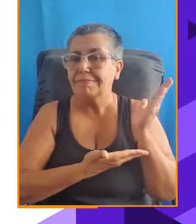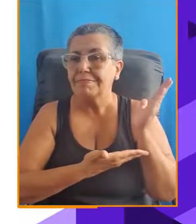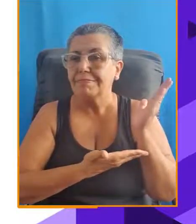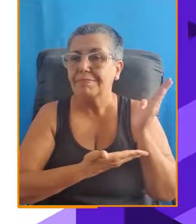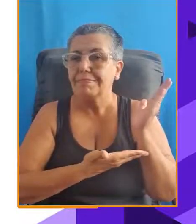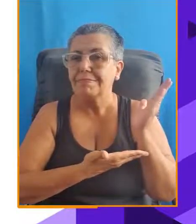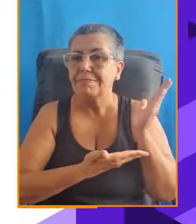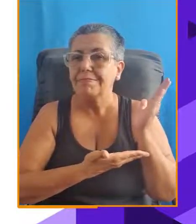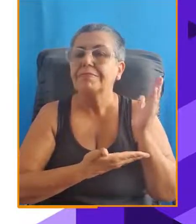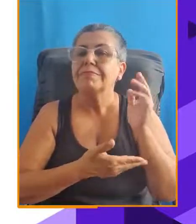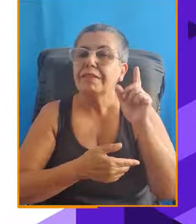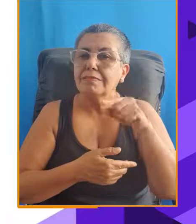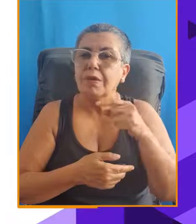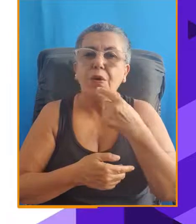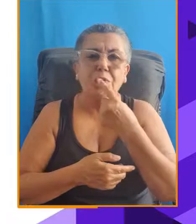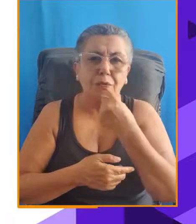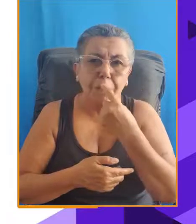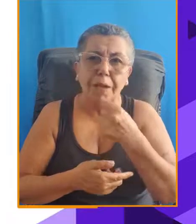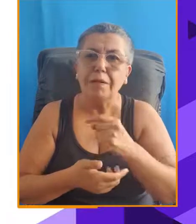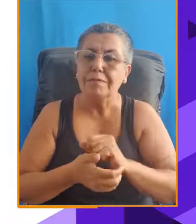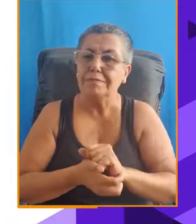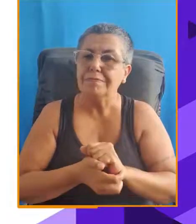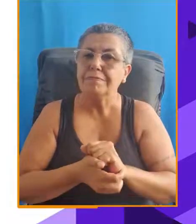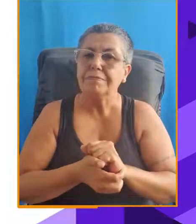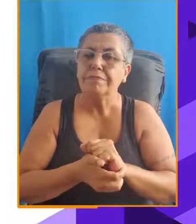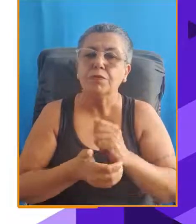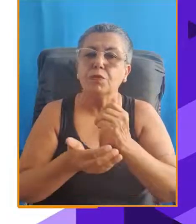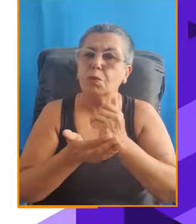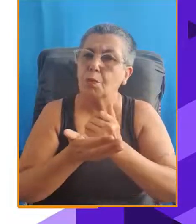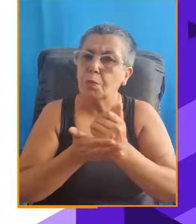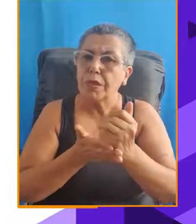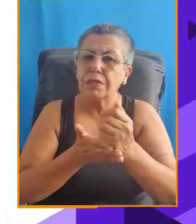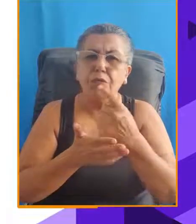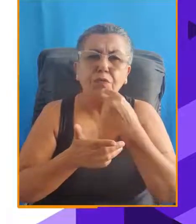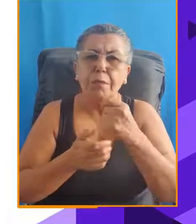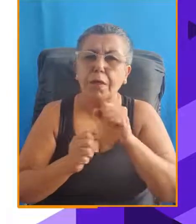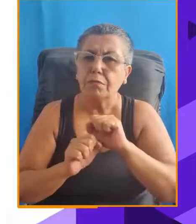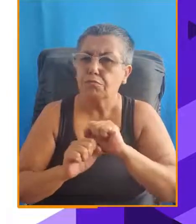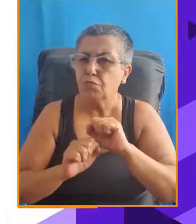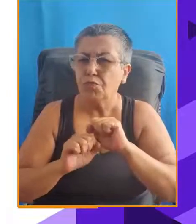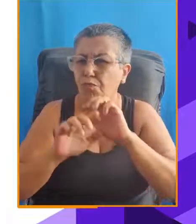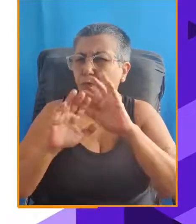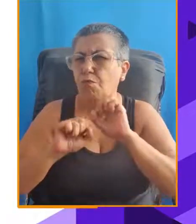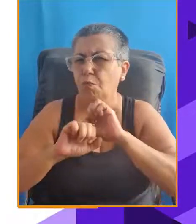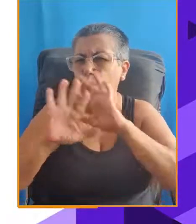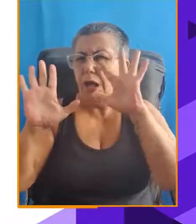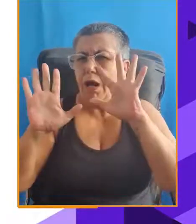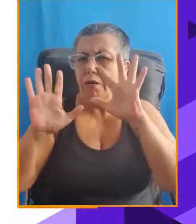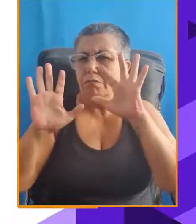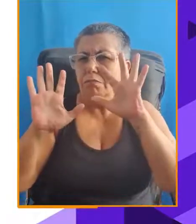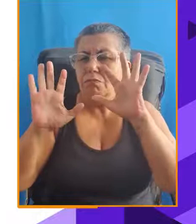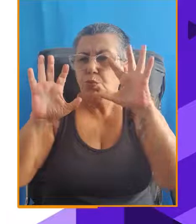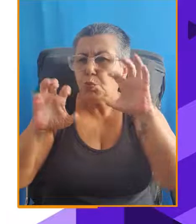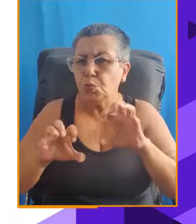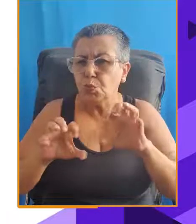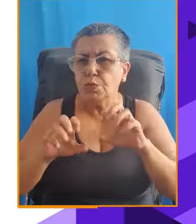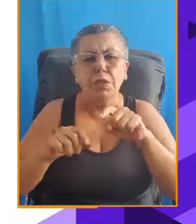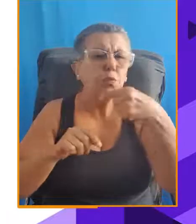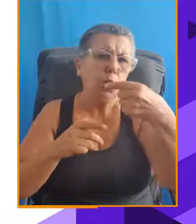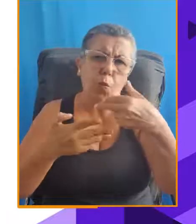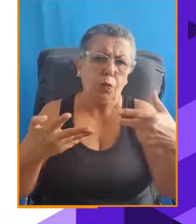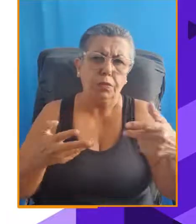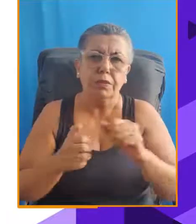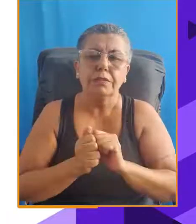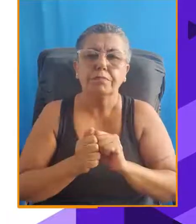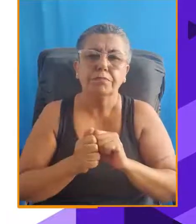de cores cujo matiz é o vermelho. Aparecem as cores vermelho vivo, vermelho claro e outras,